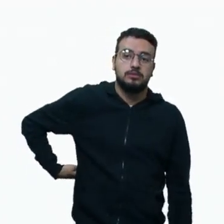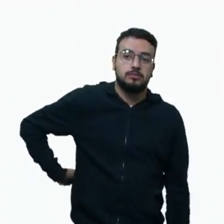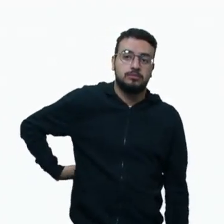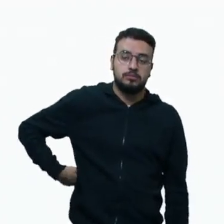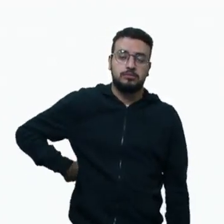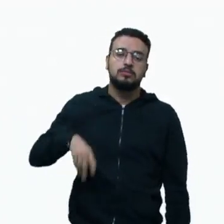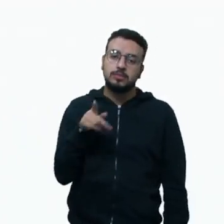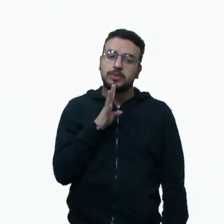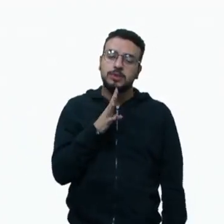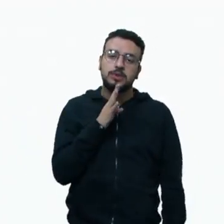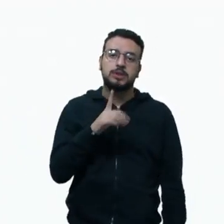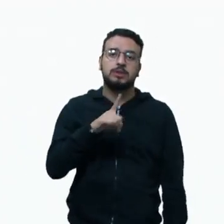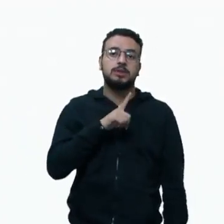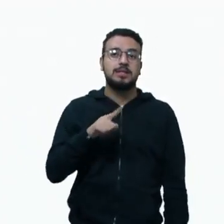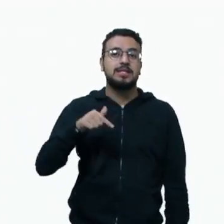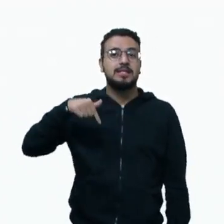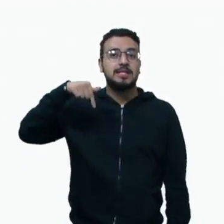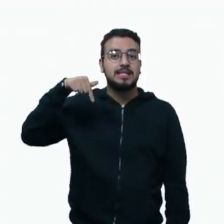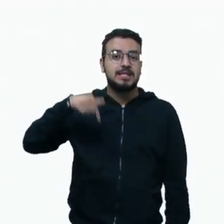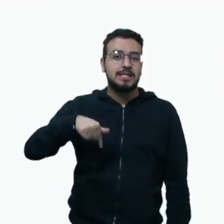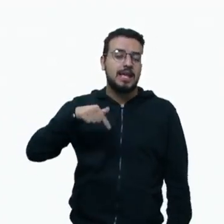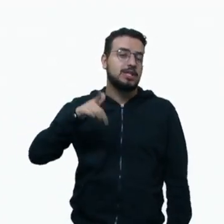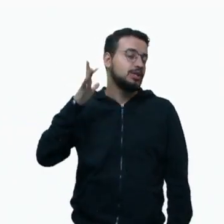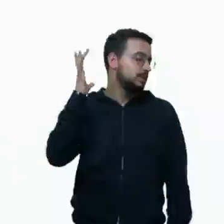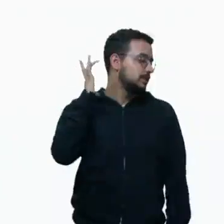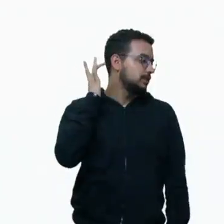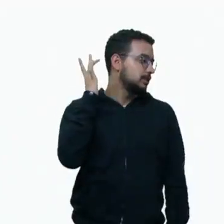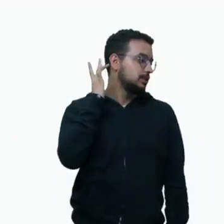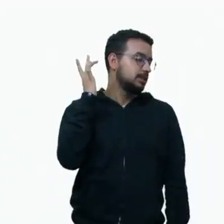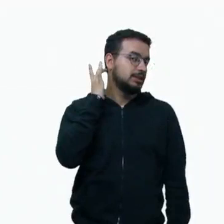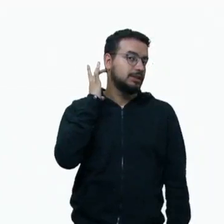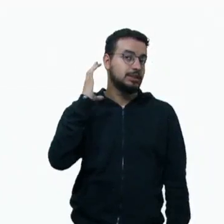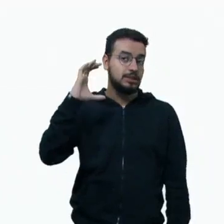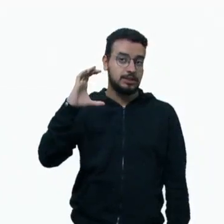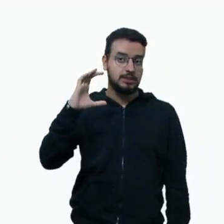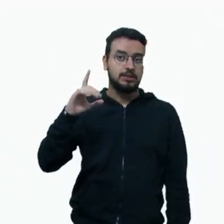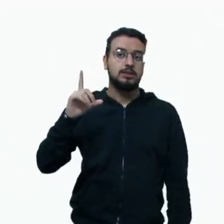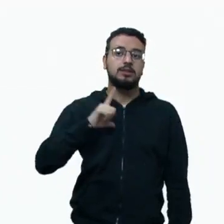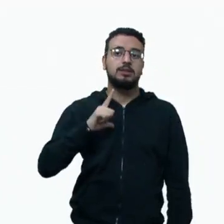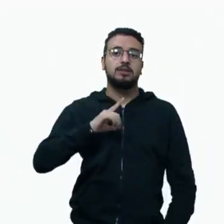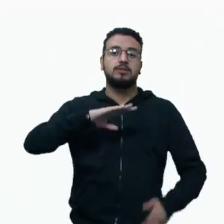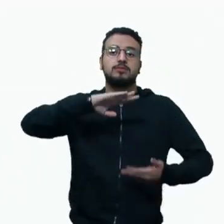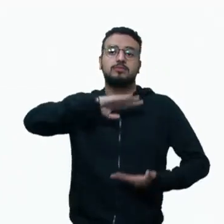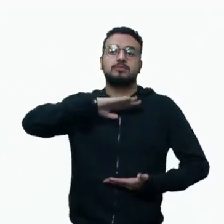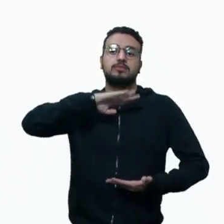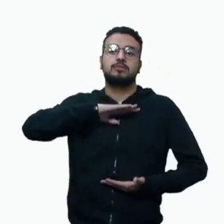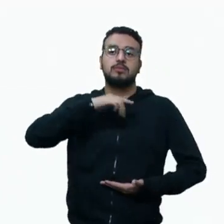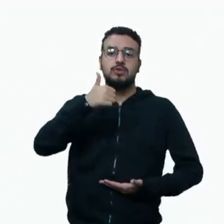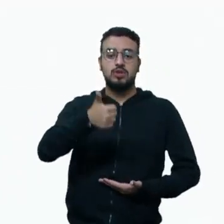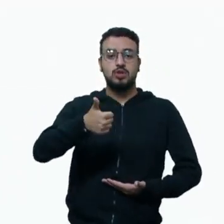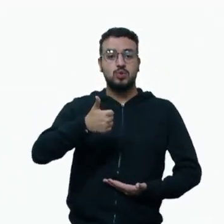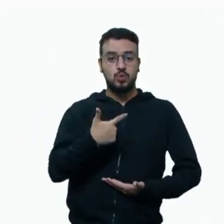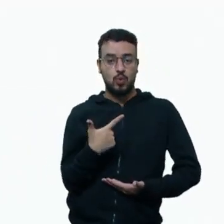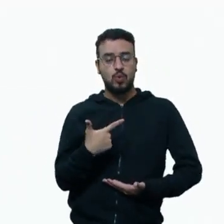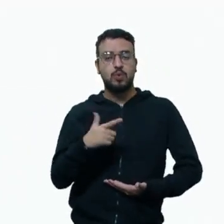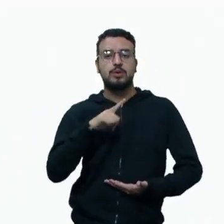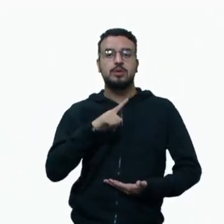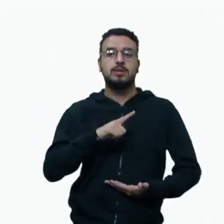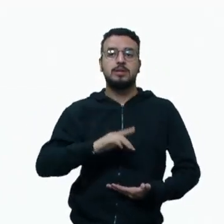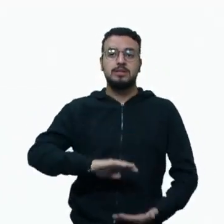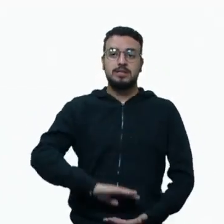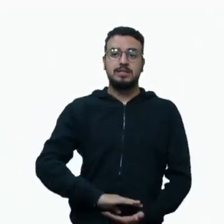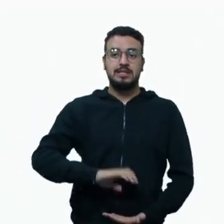conhece. Nós temos 7 vértebras cervicais, nós temos 12 vértebras torácicas, nós temos 5